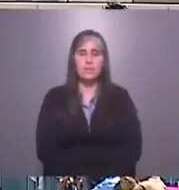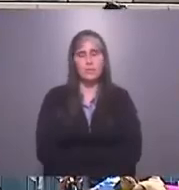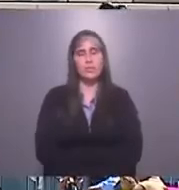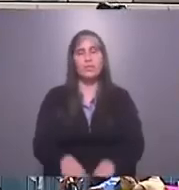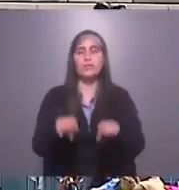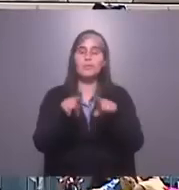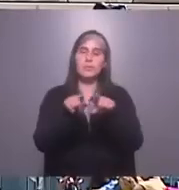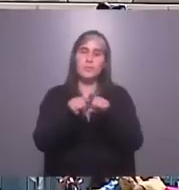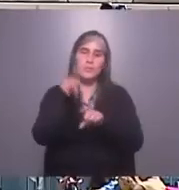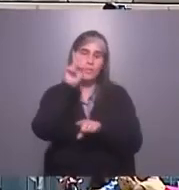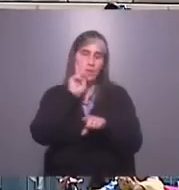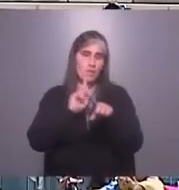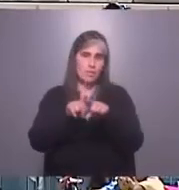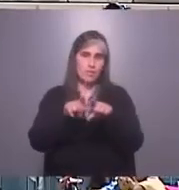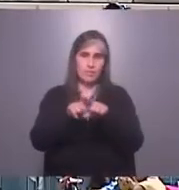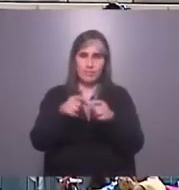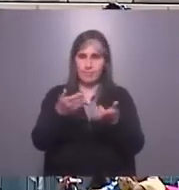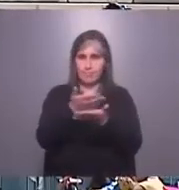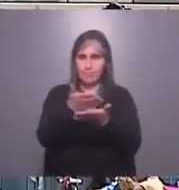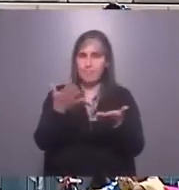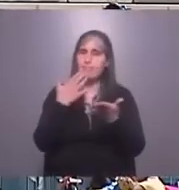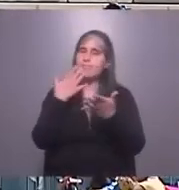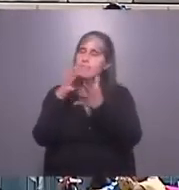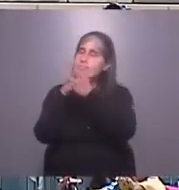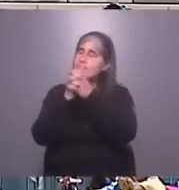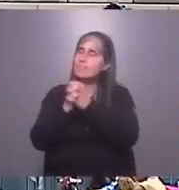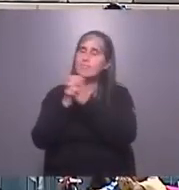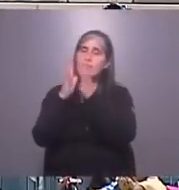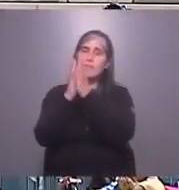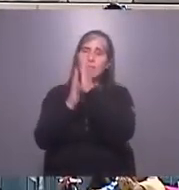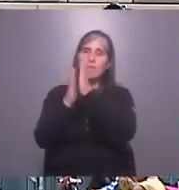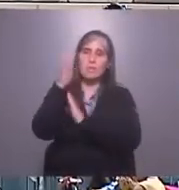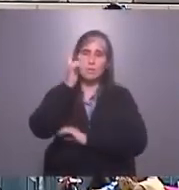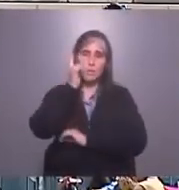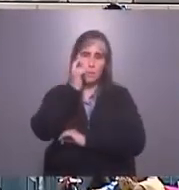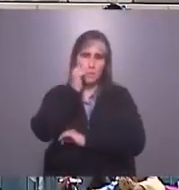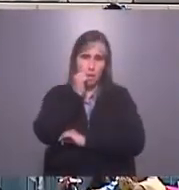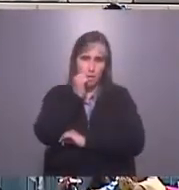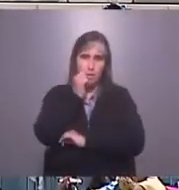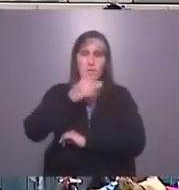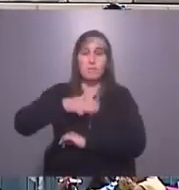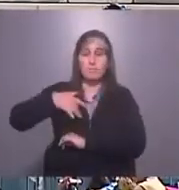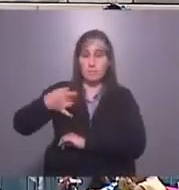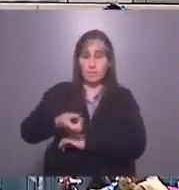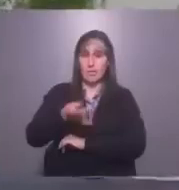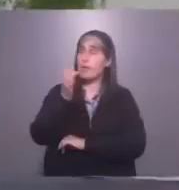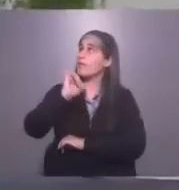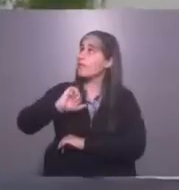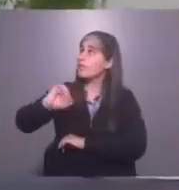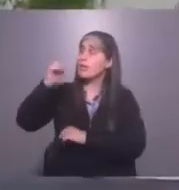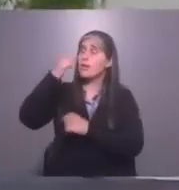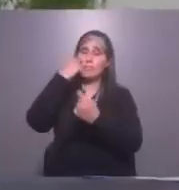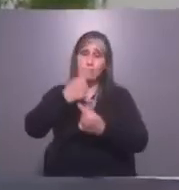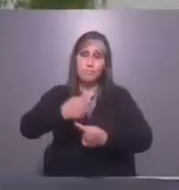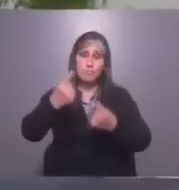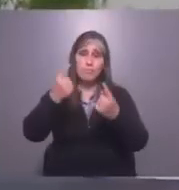Irmãs e irmãos, supliquemos ao Deus Pai che nos mostre sua misericordia e dê a